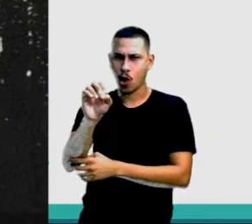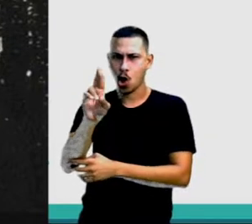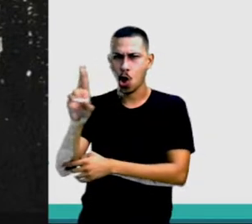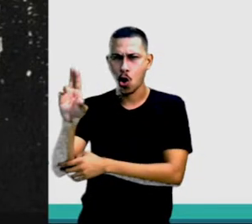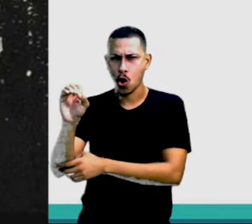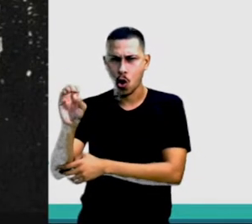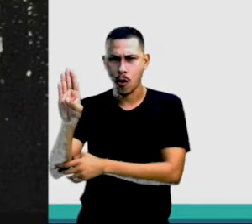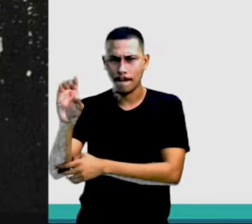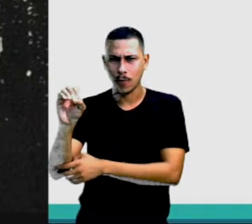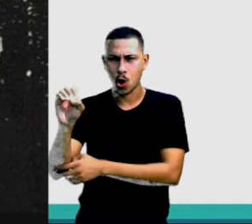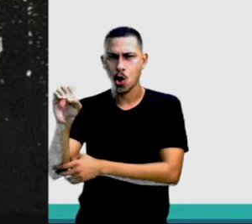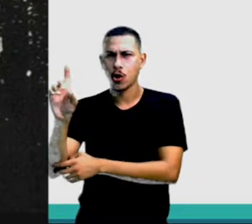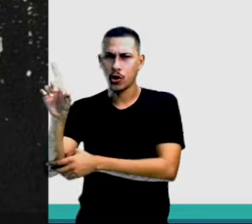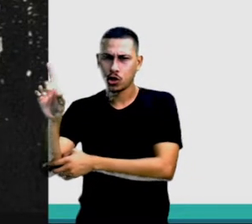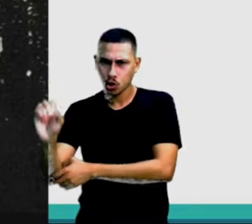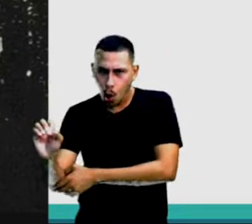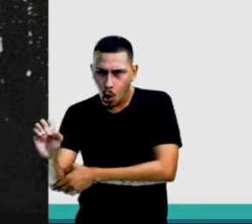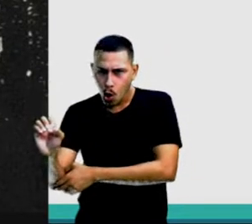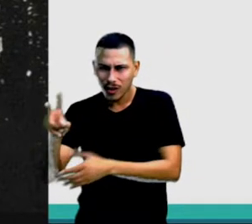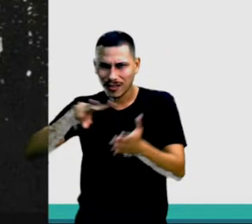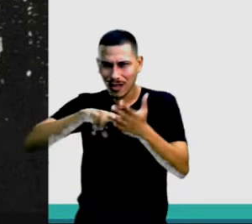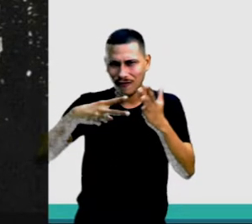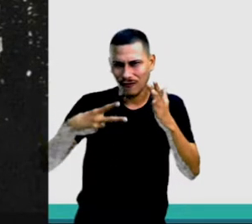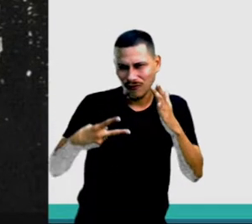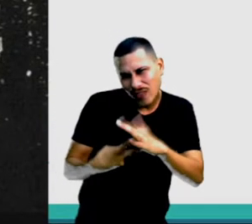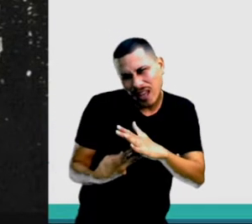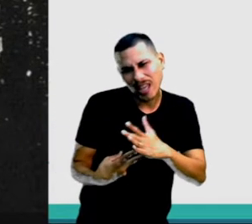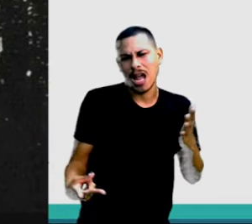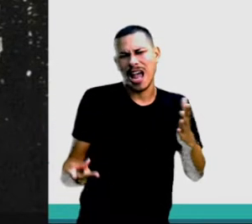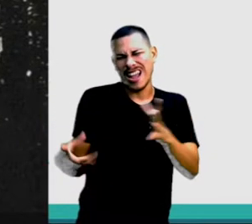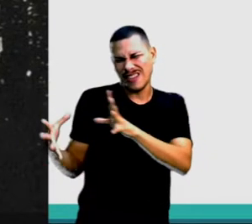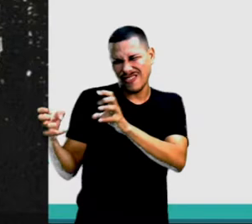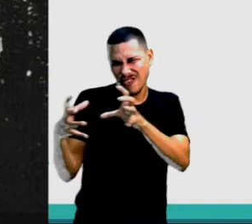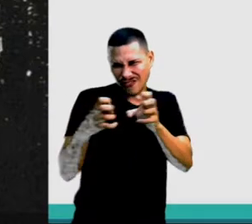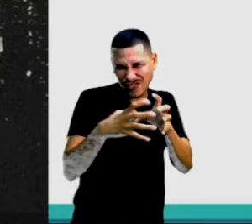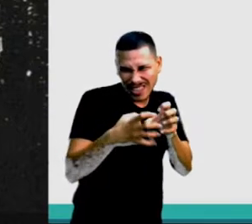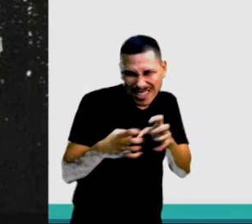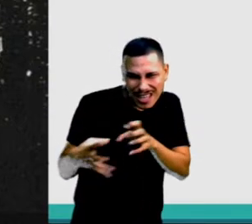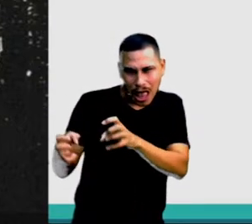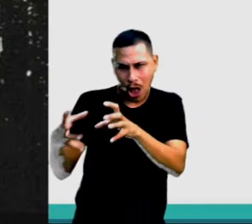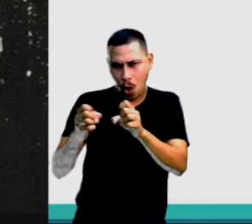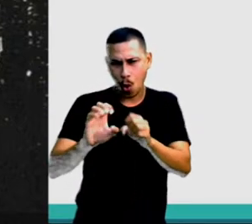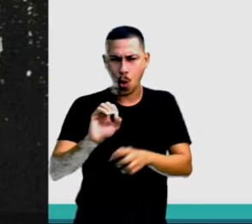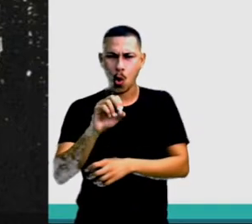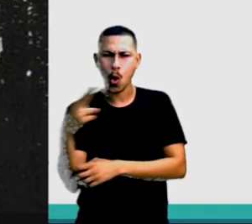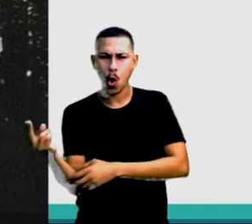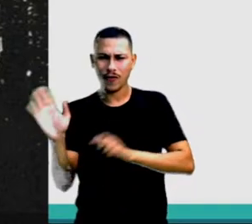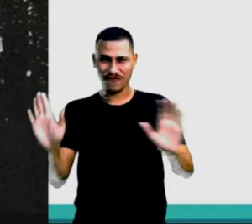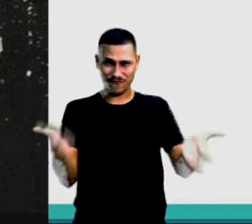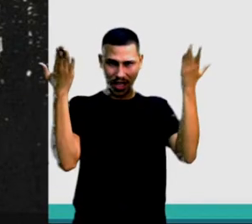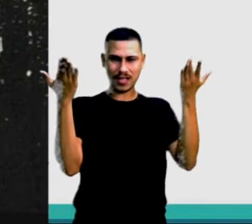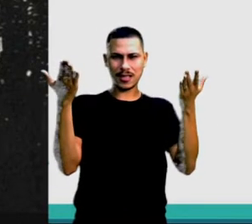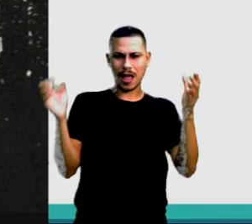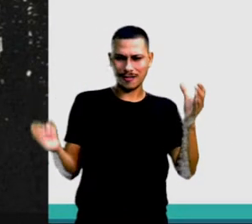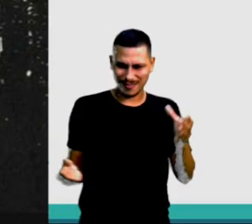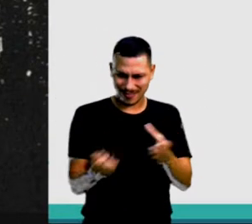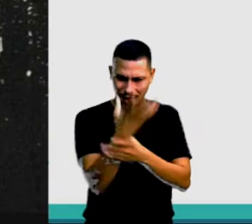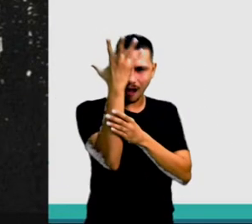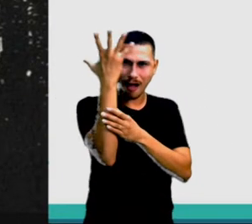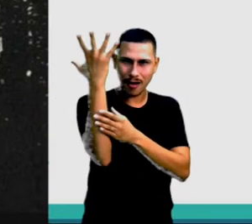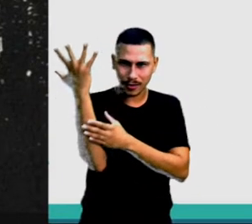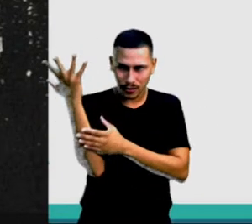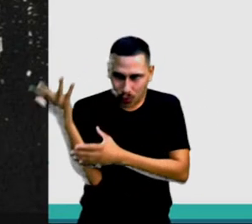confusão, arrasta-pé ou farra, o forró surgiu no século XIX na região